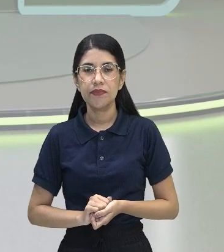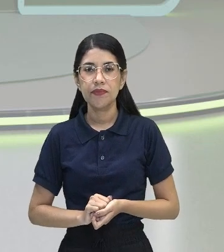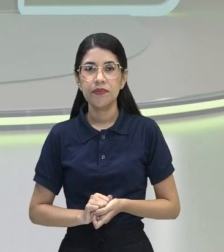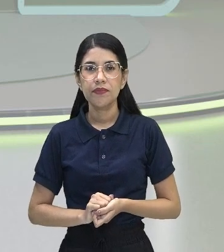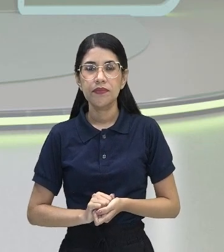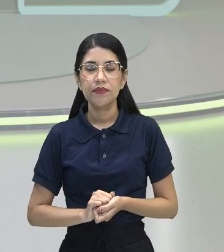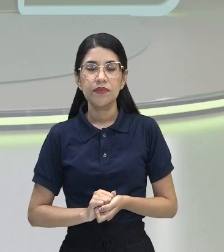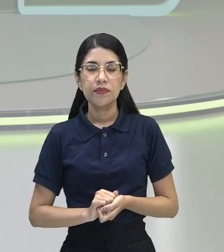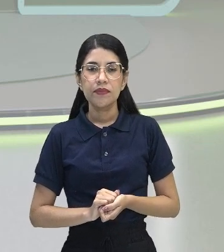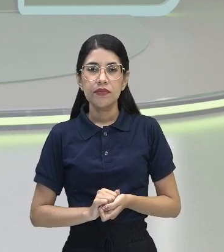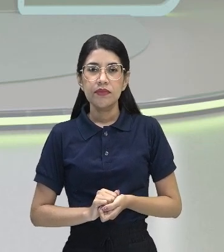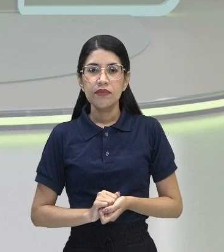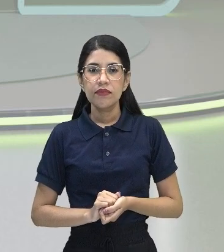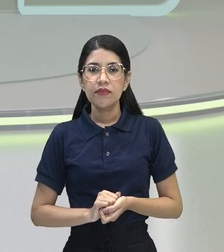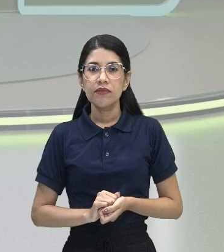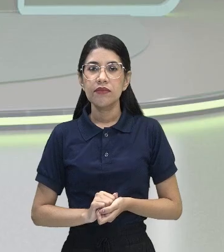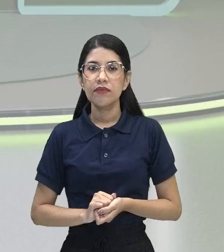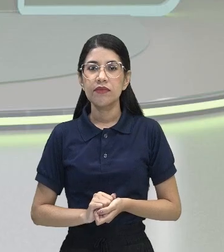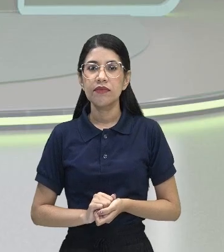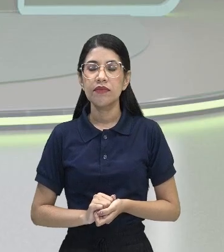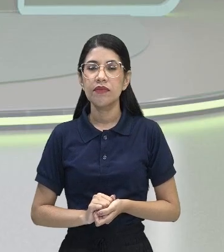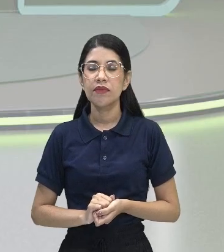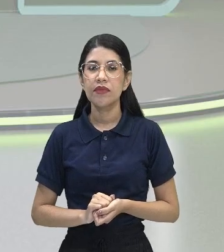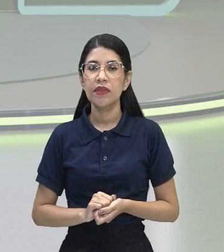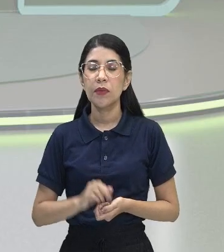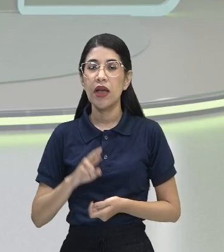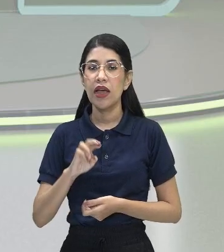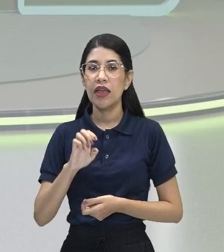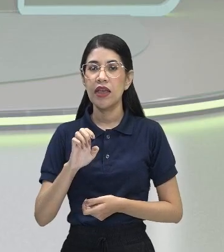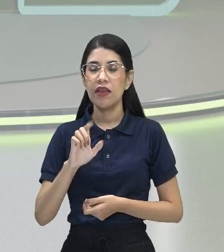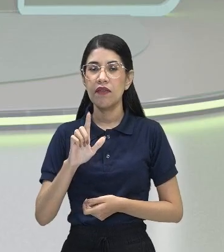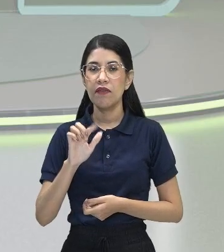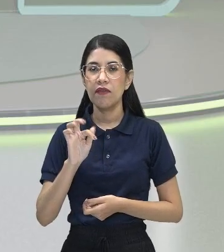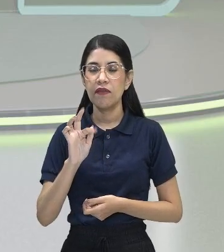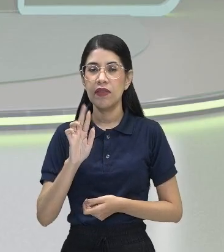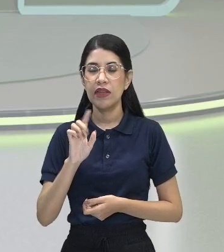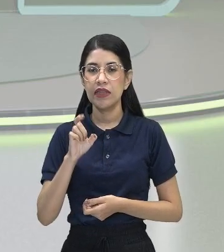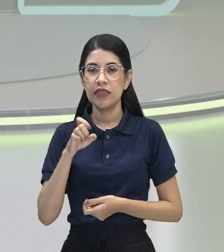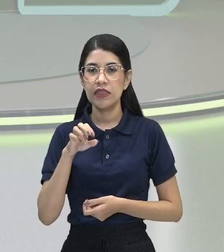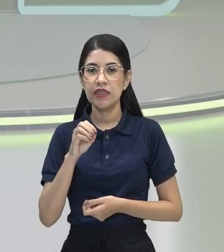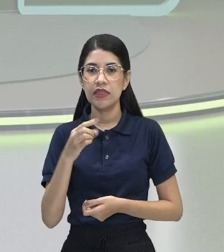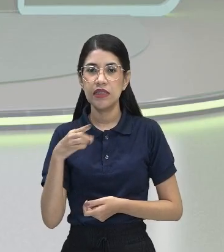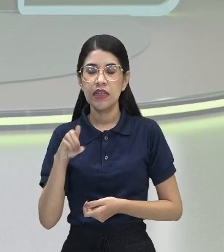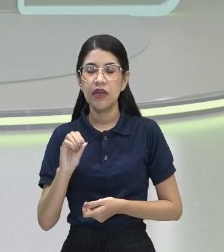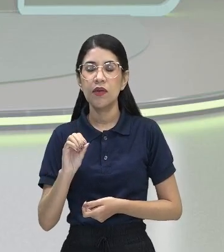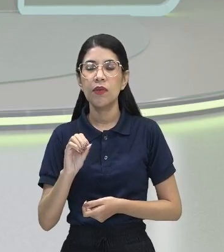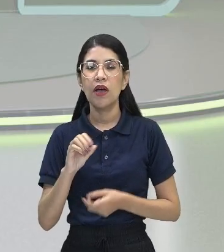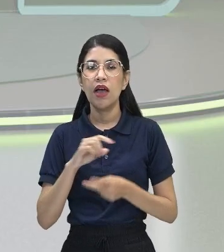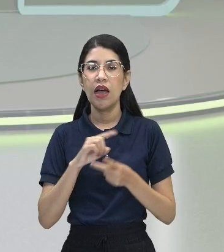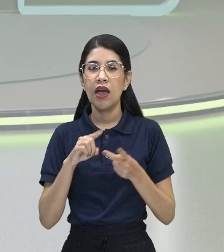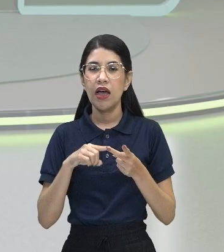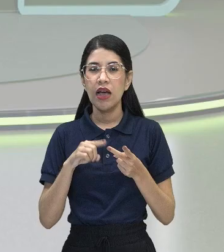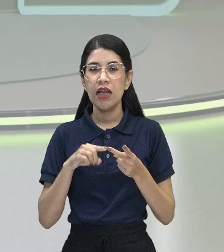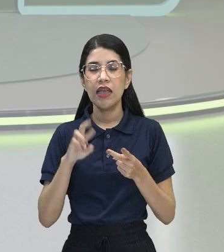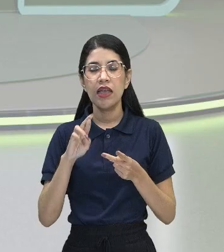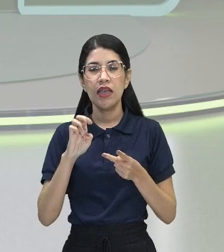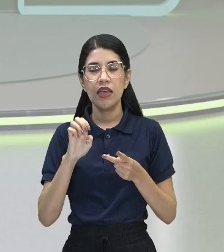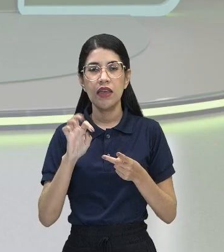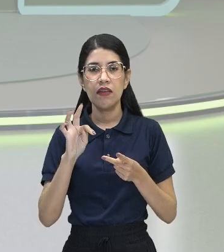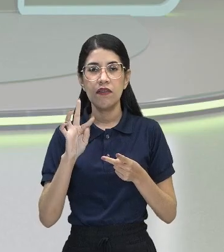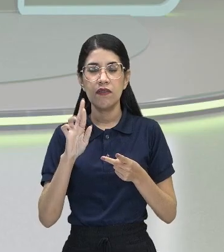Continuando, a reflexão, a refração e a difração são